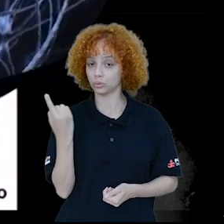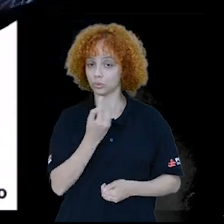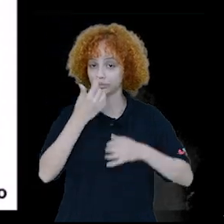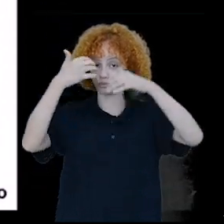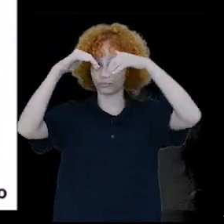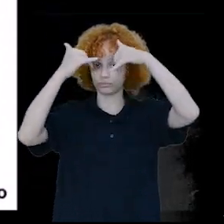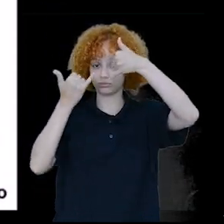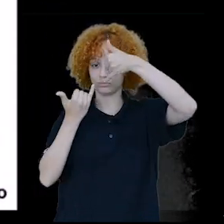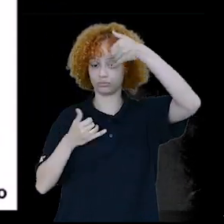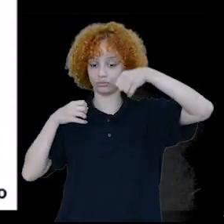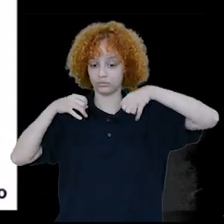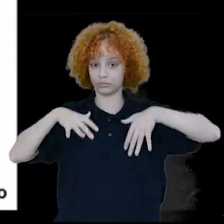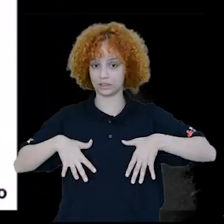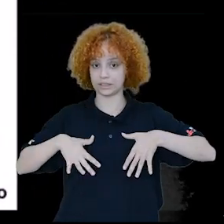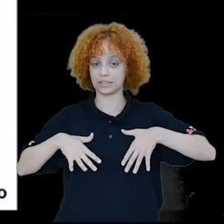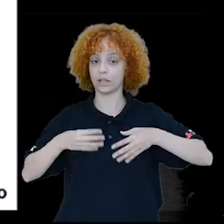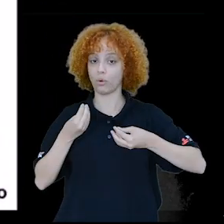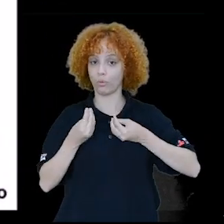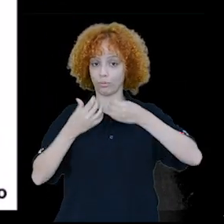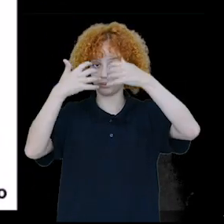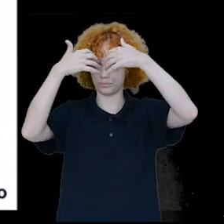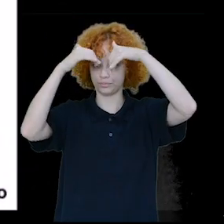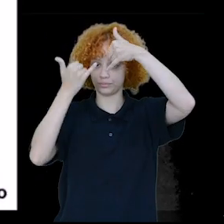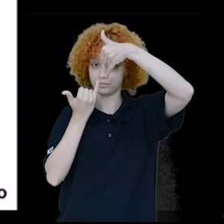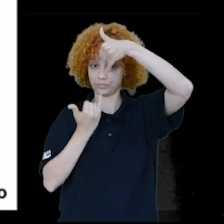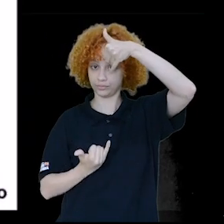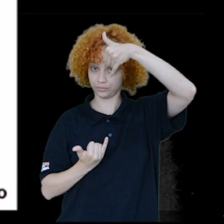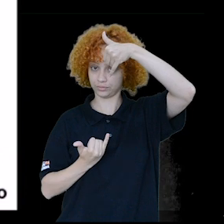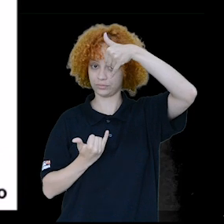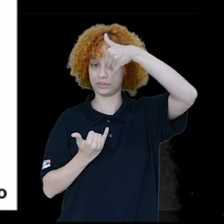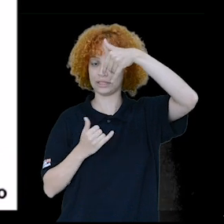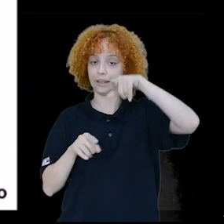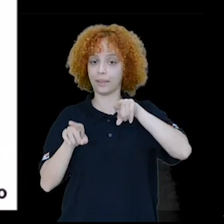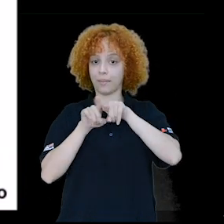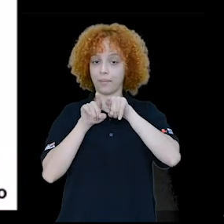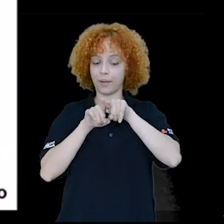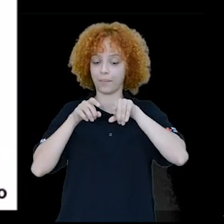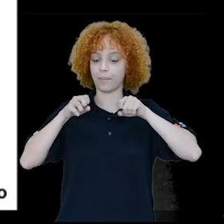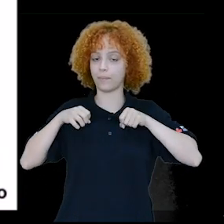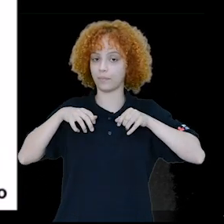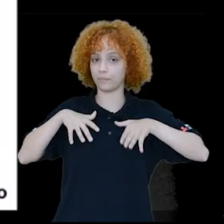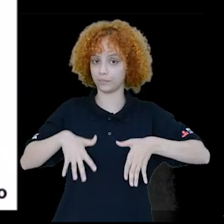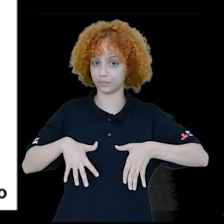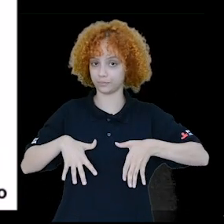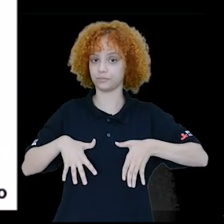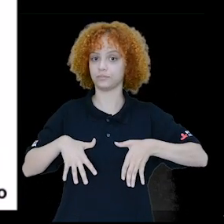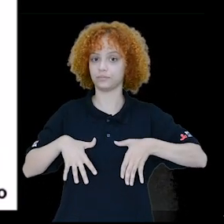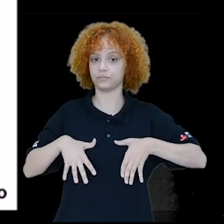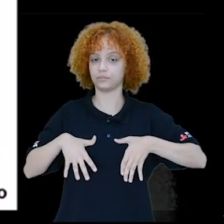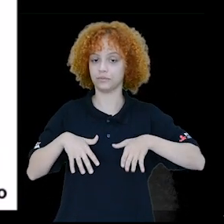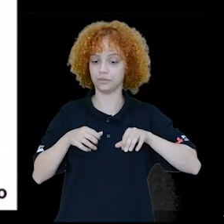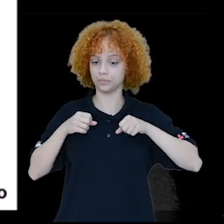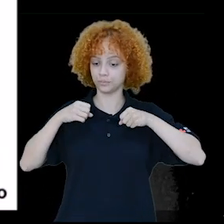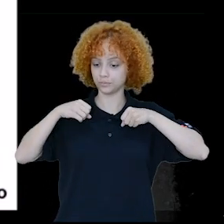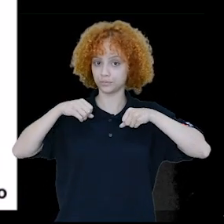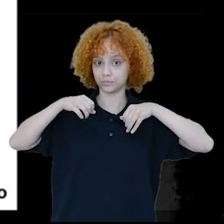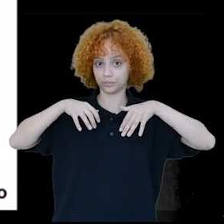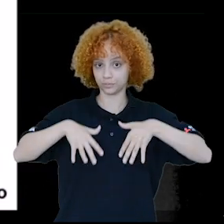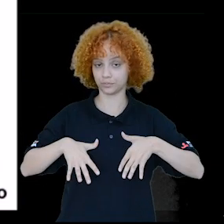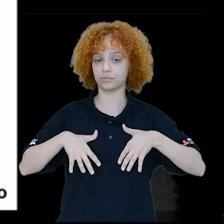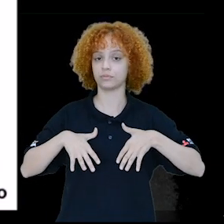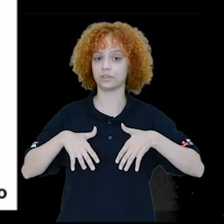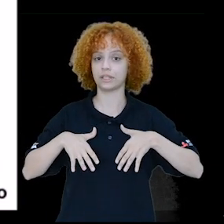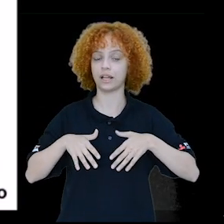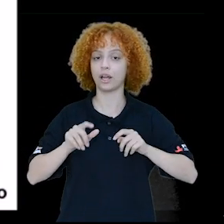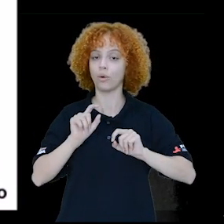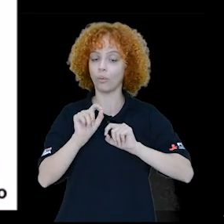Nosso sistema nervoso se divide em sistema nervoso central e sistema nervoso periférico. O sistema